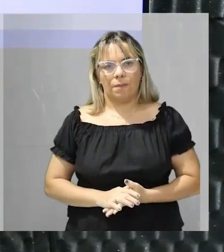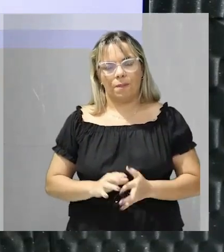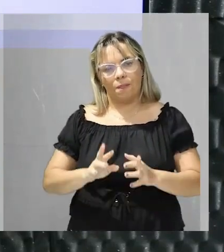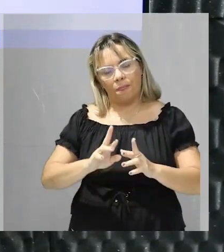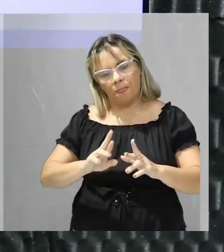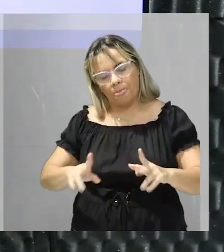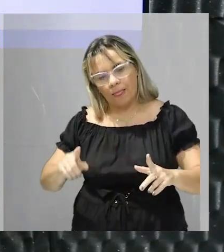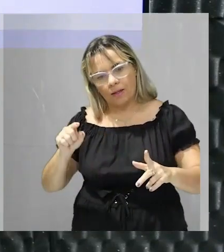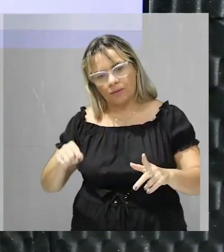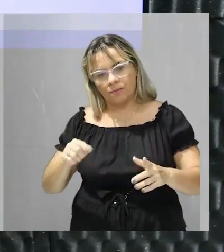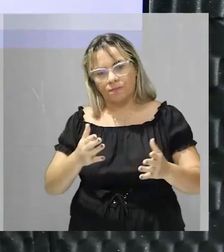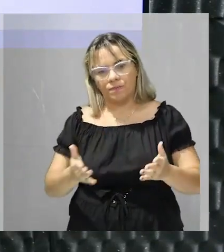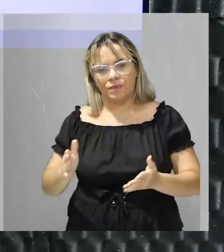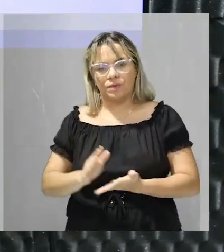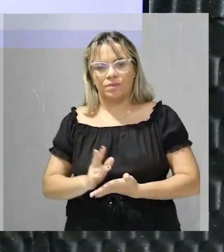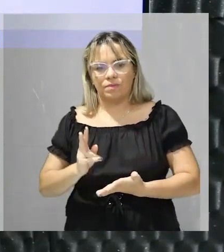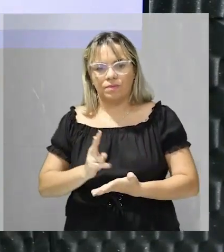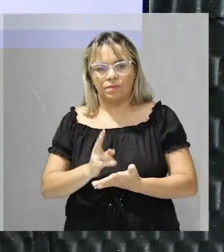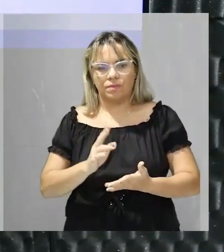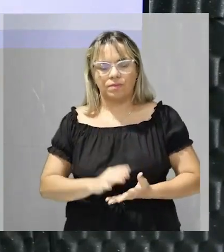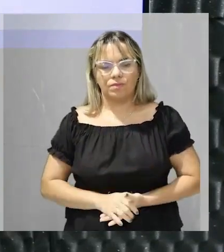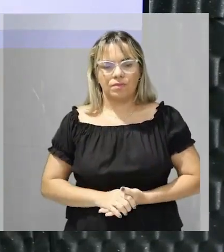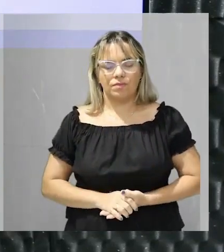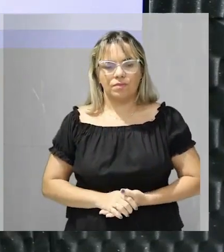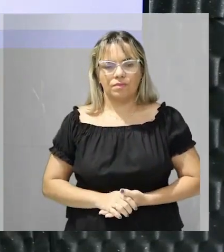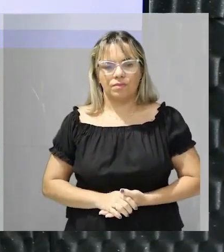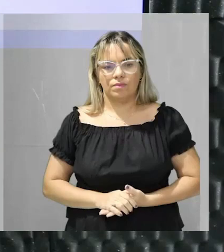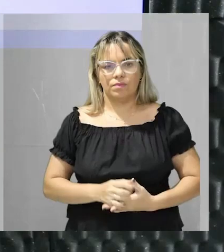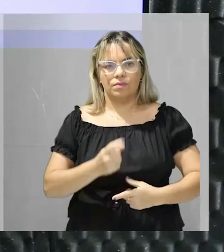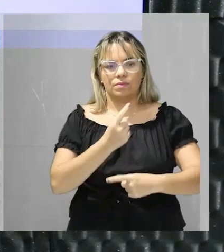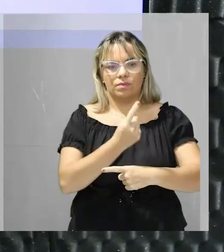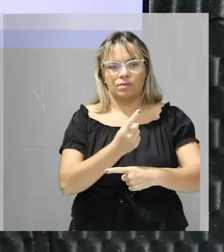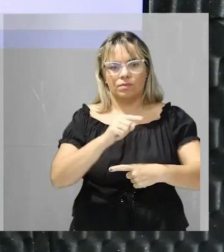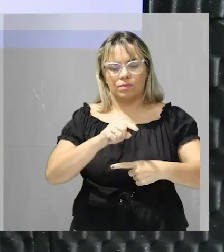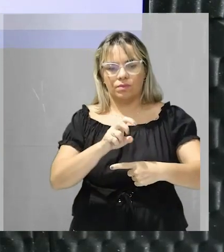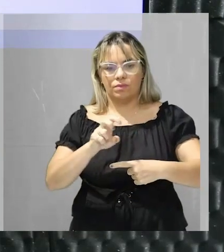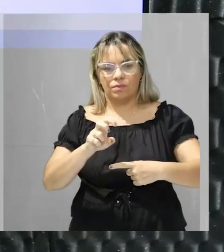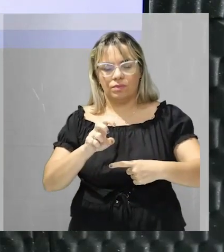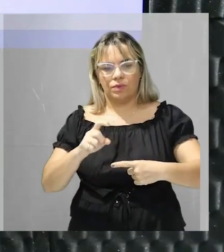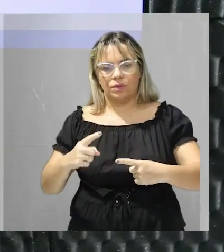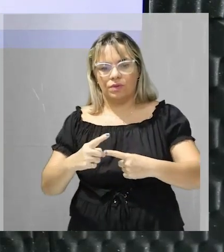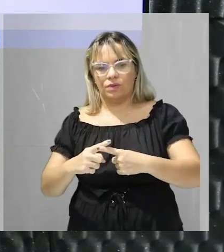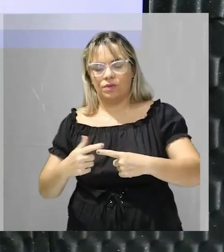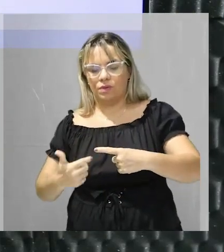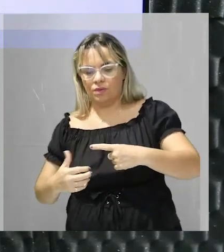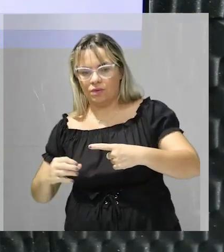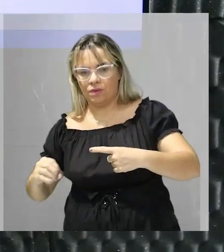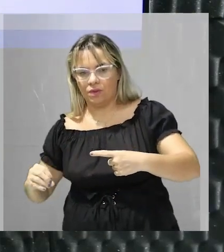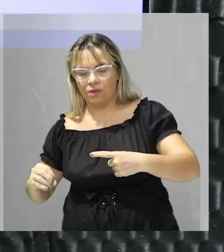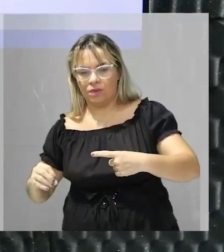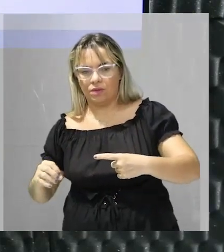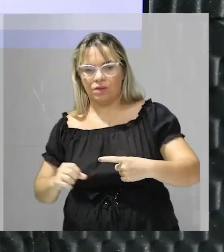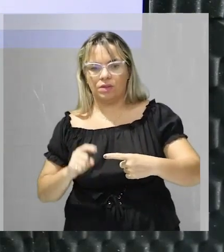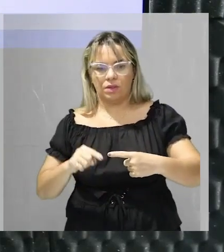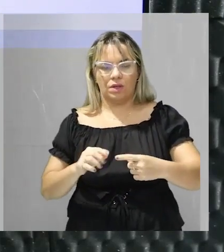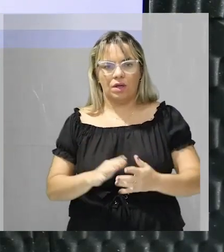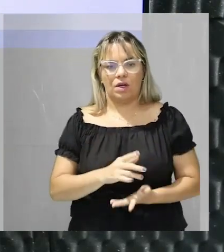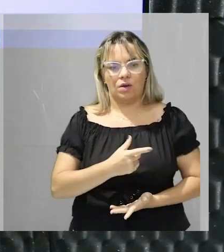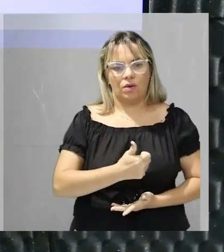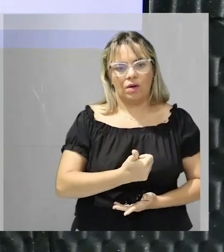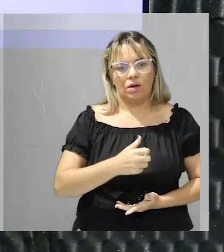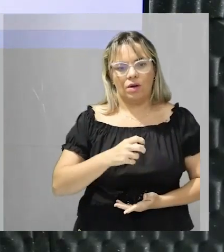né se manter então 1,5 x 10 deu 15 e